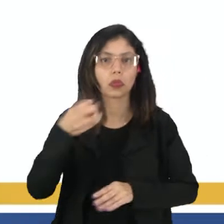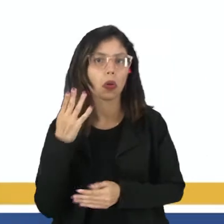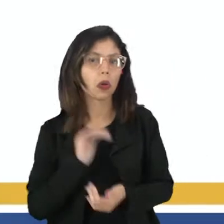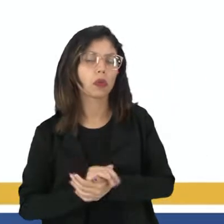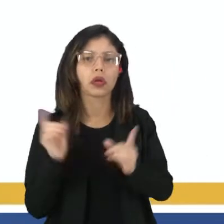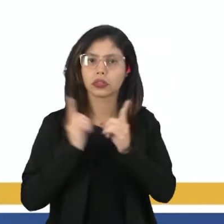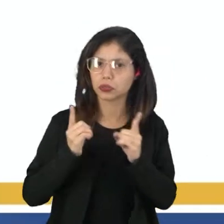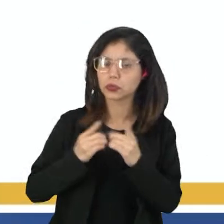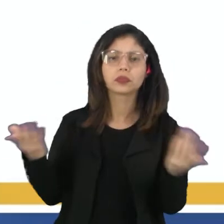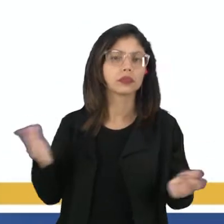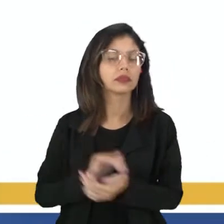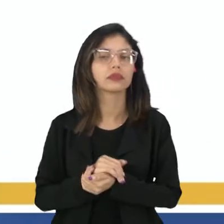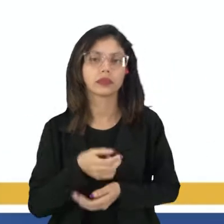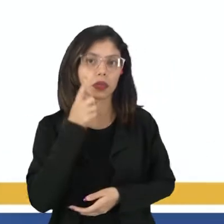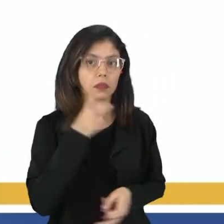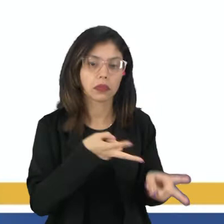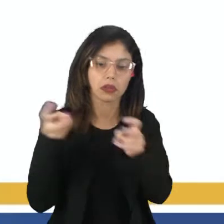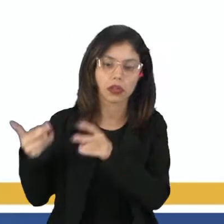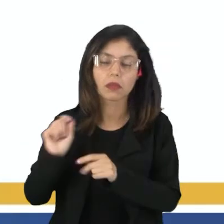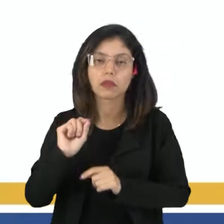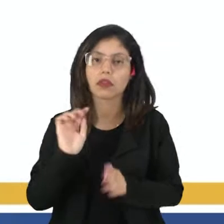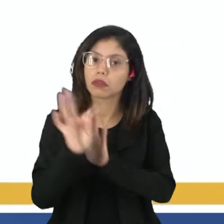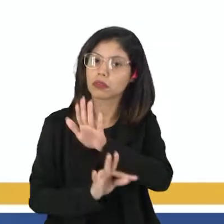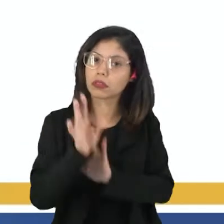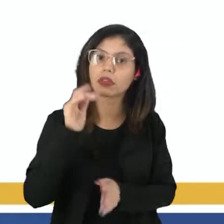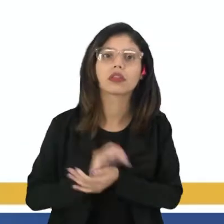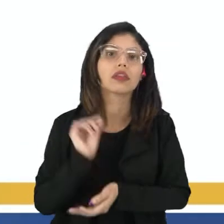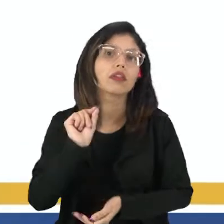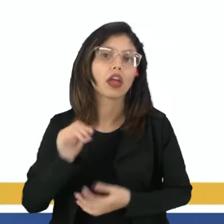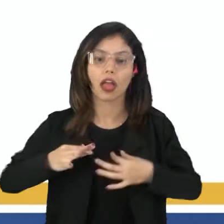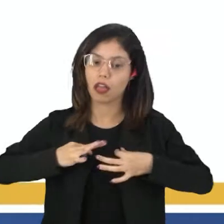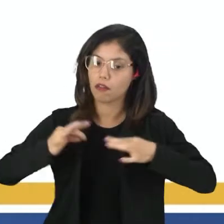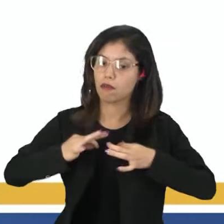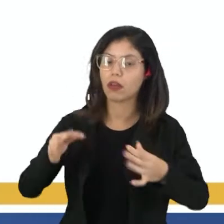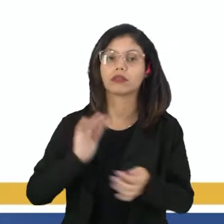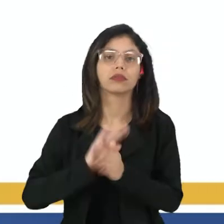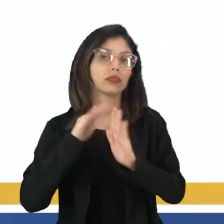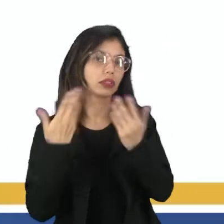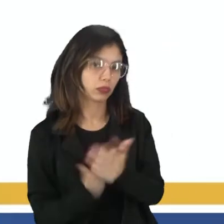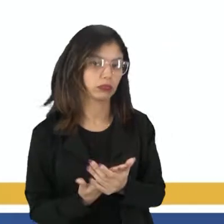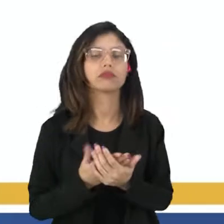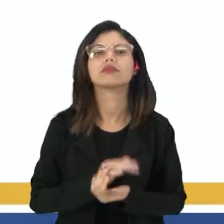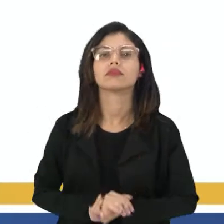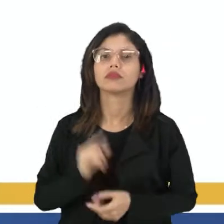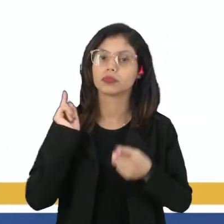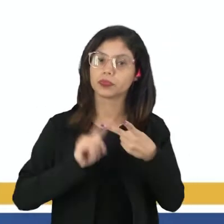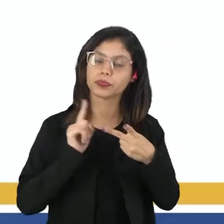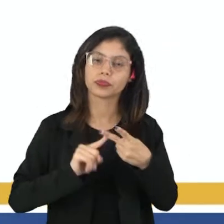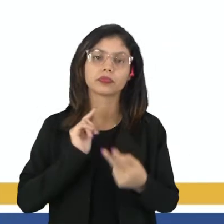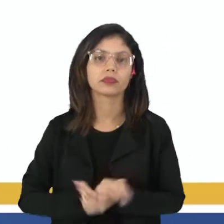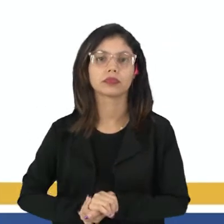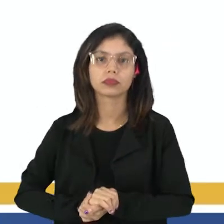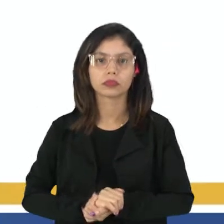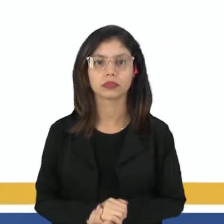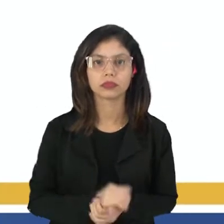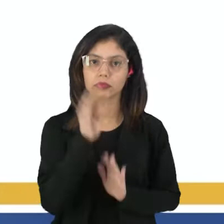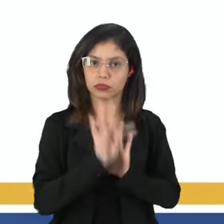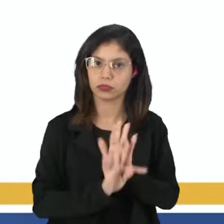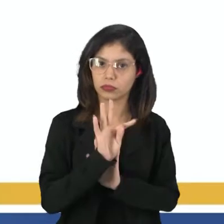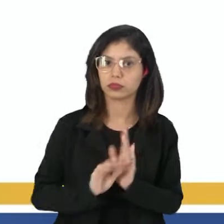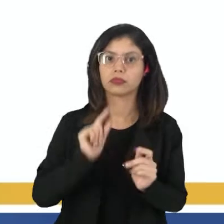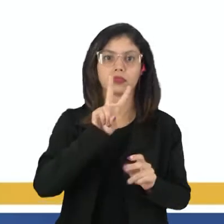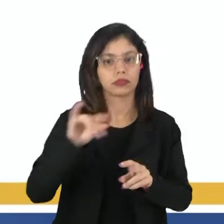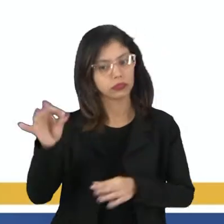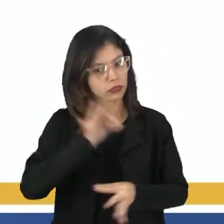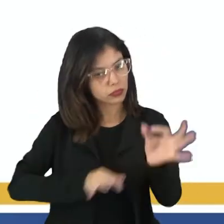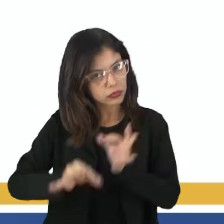serviço, e a gente percebe que nesse texto a reclamação é o fardamento escolar, tá? Ponto 2. Esse texto ele